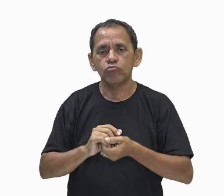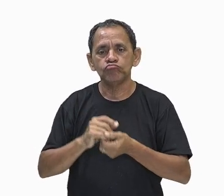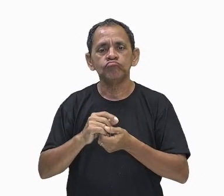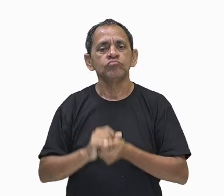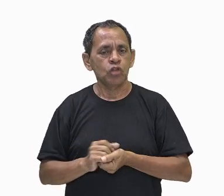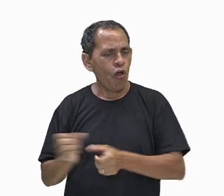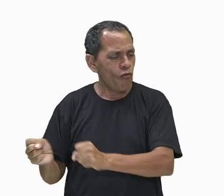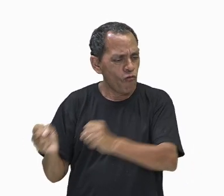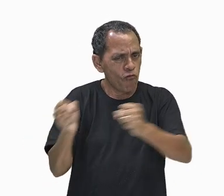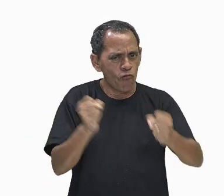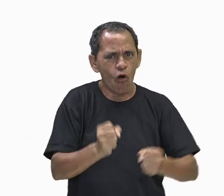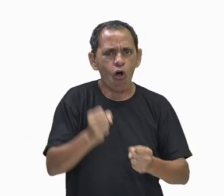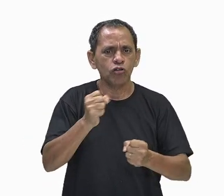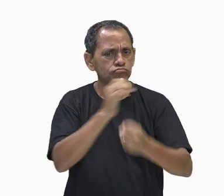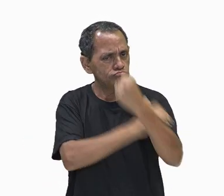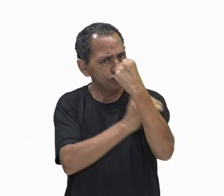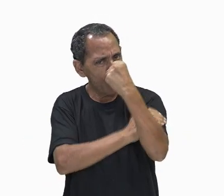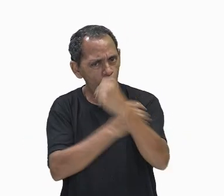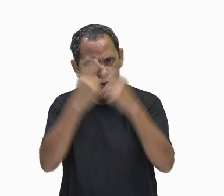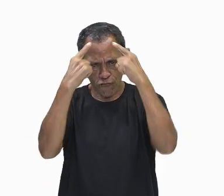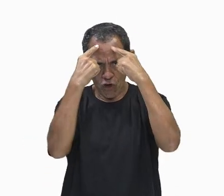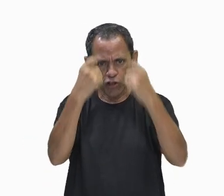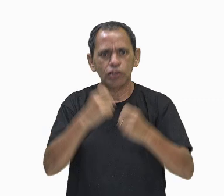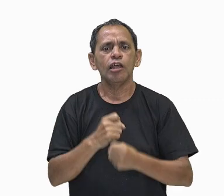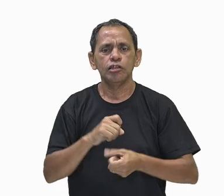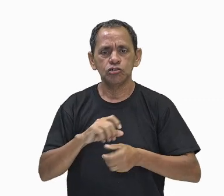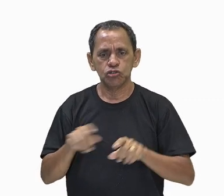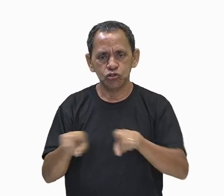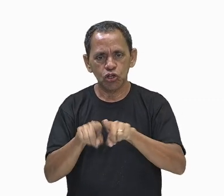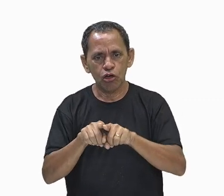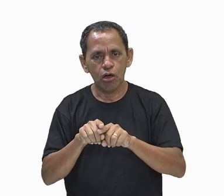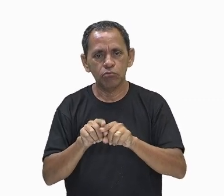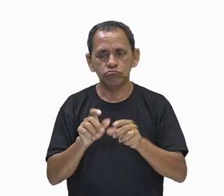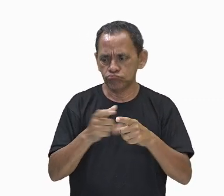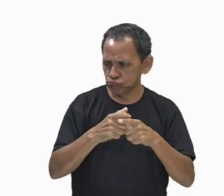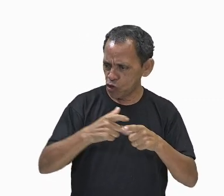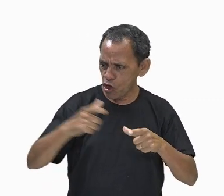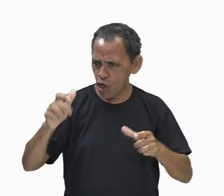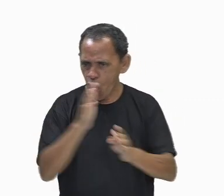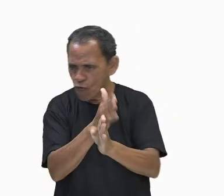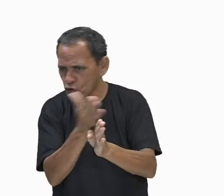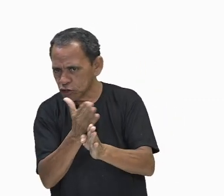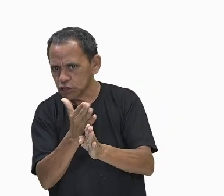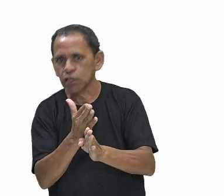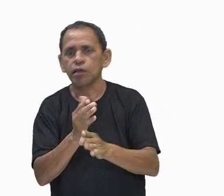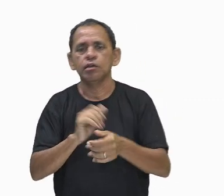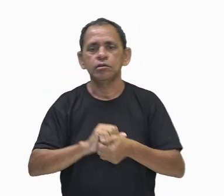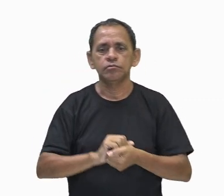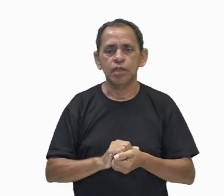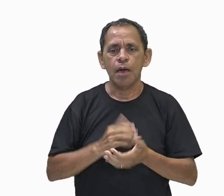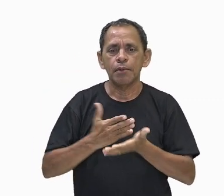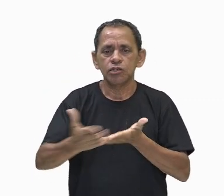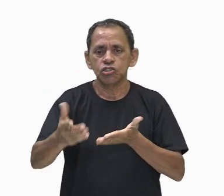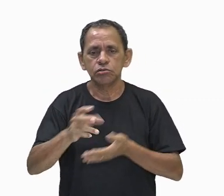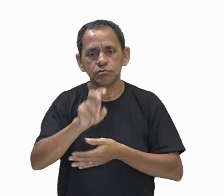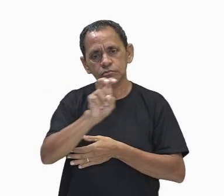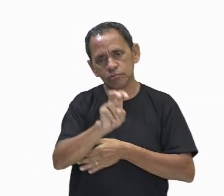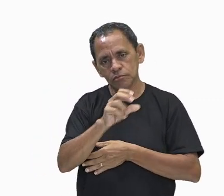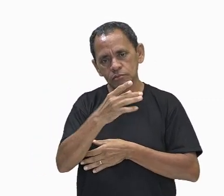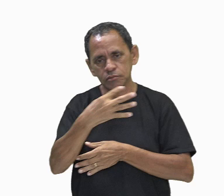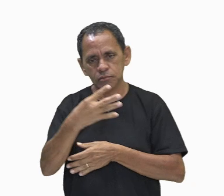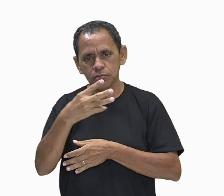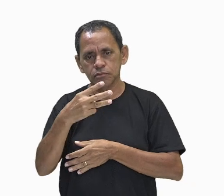e impiedosos. Expandiram suas fronteiras a partir de 1700 a.C. e alcançaram